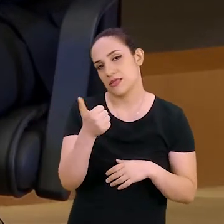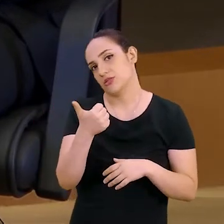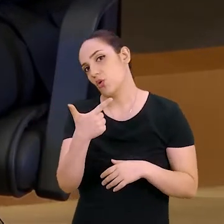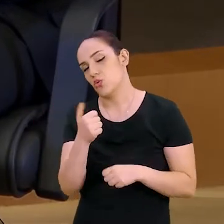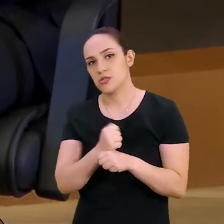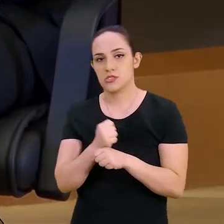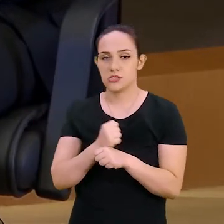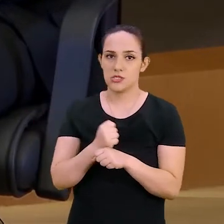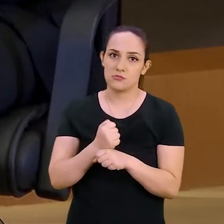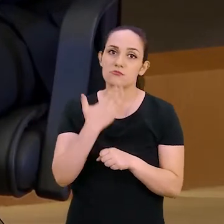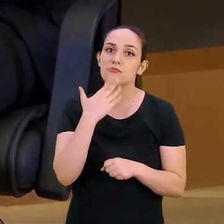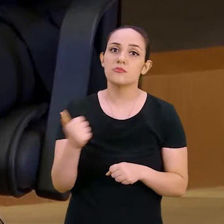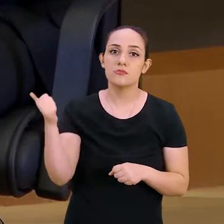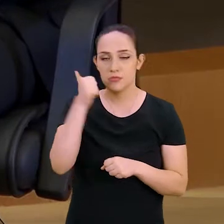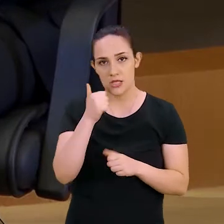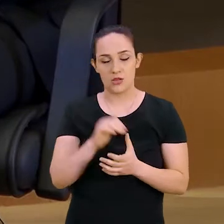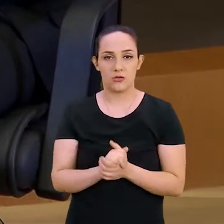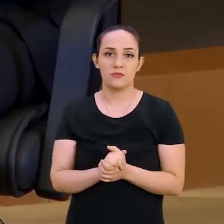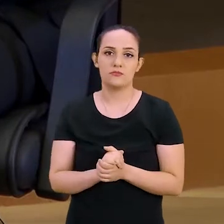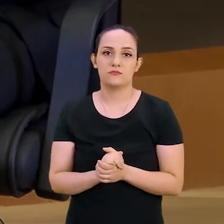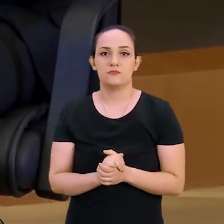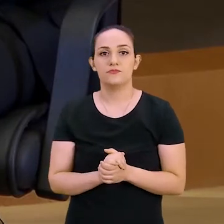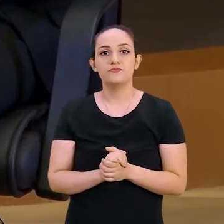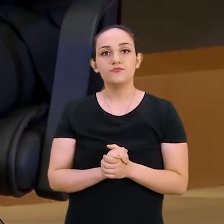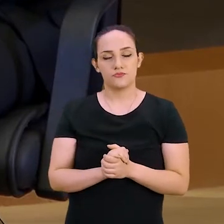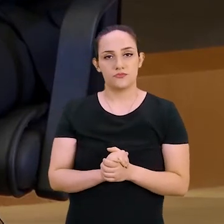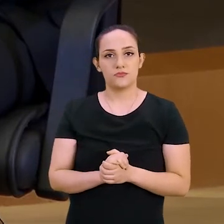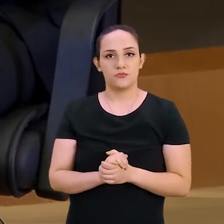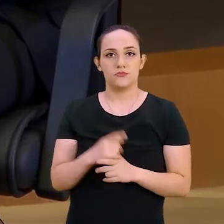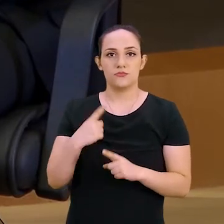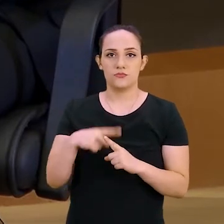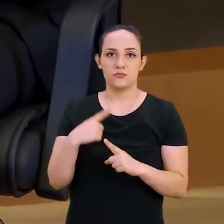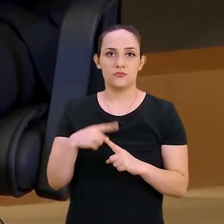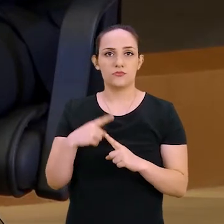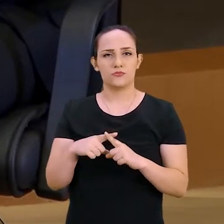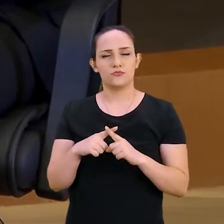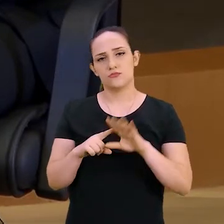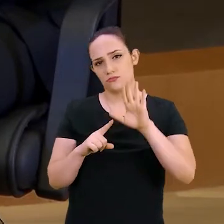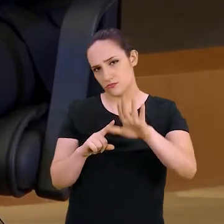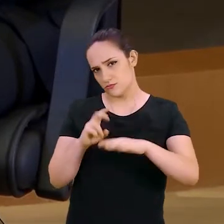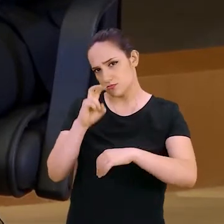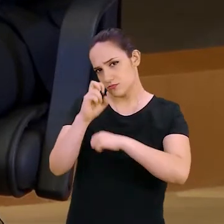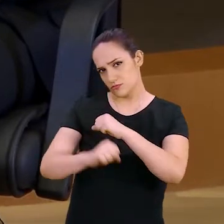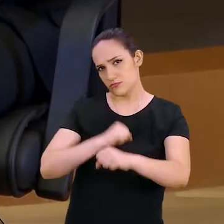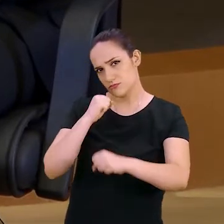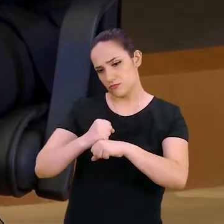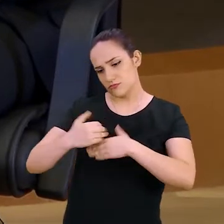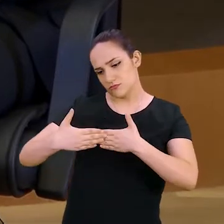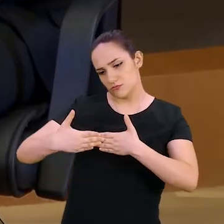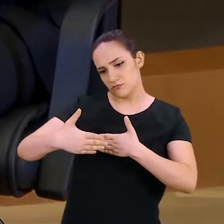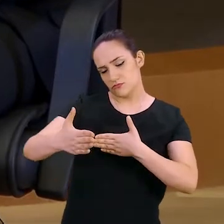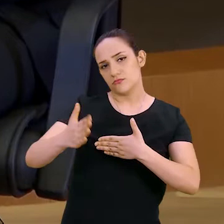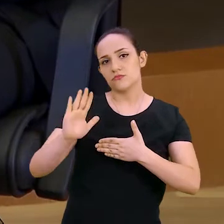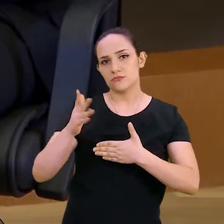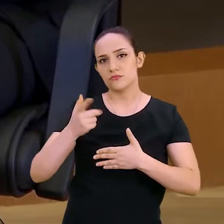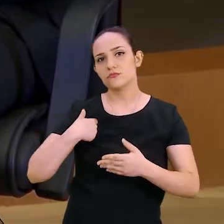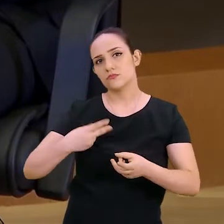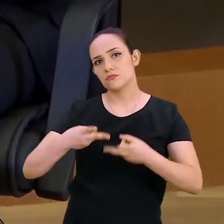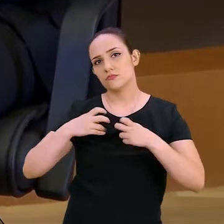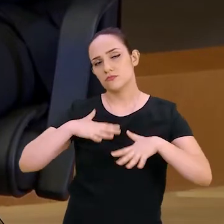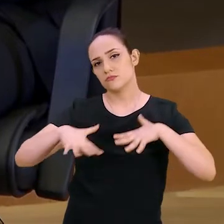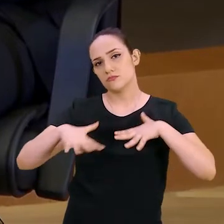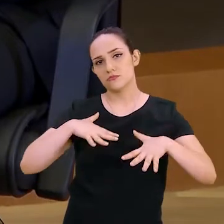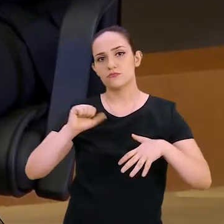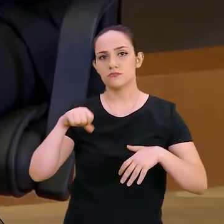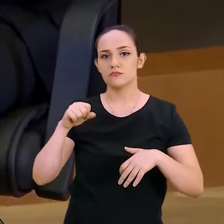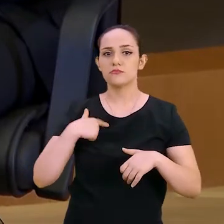anos, né? Os maiores 11 anos, daqui 5 anos a gente já começa a perceber essa movimentação